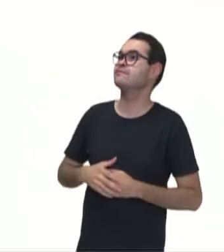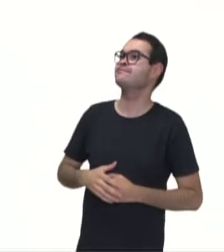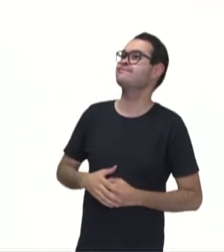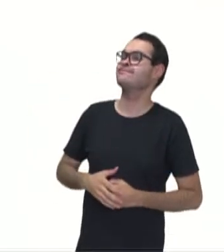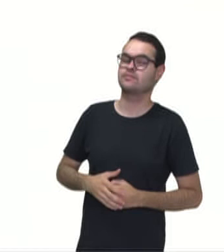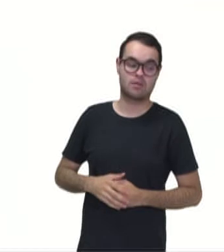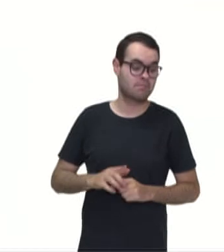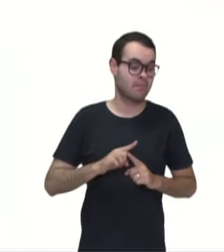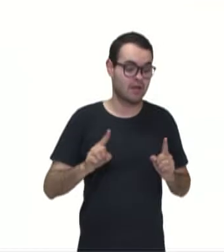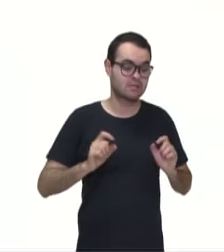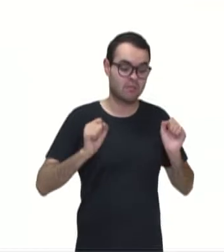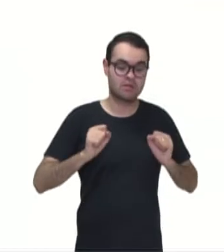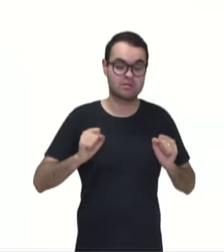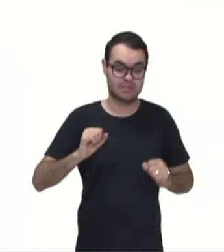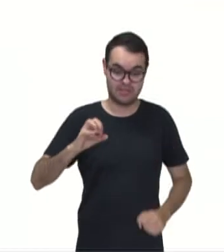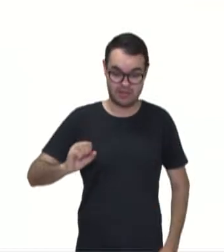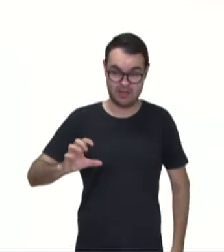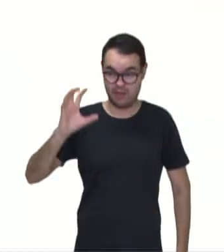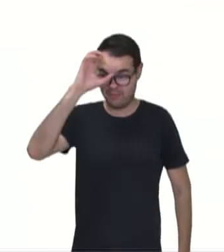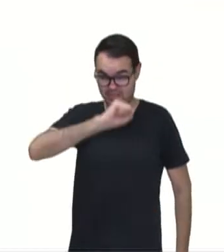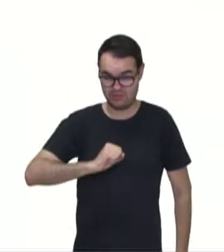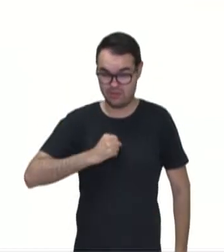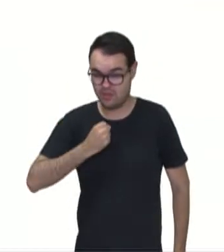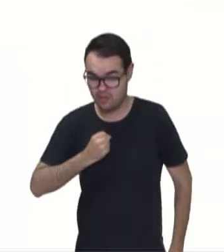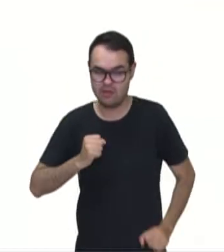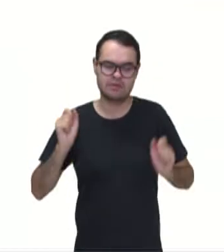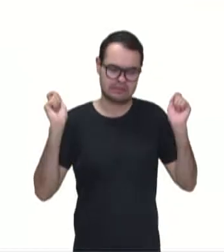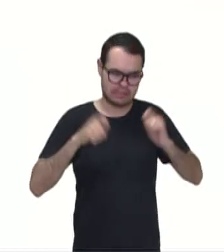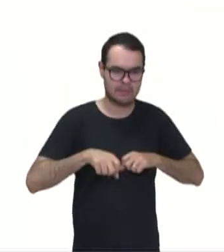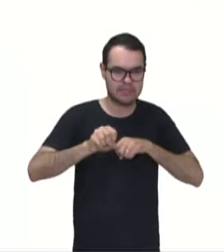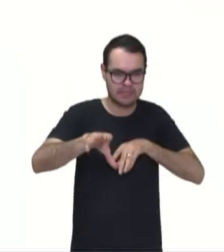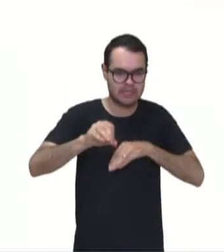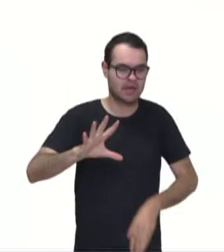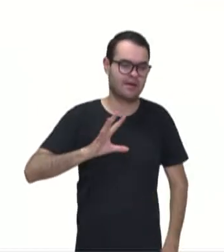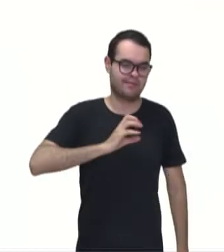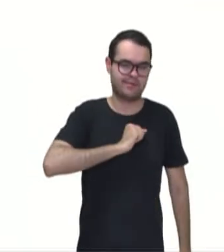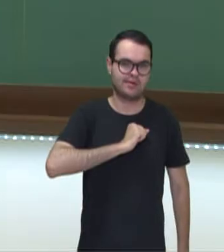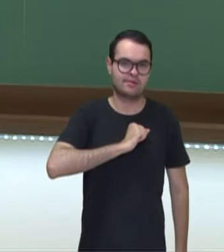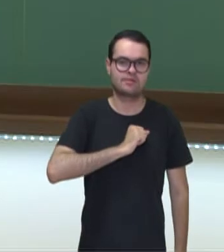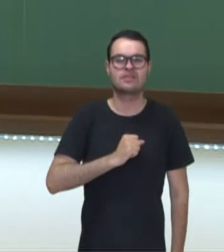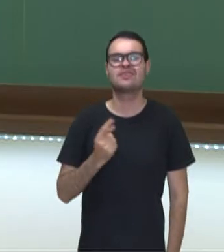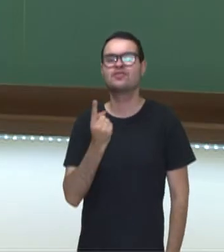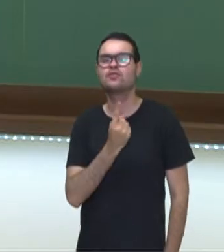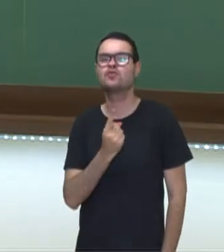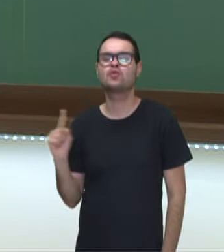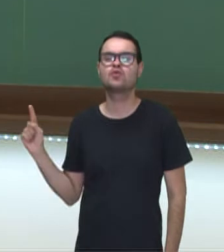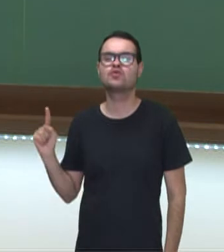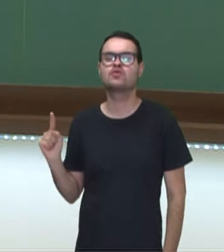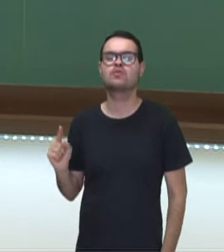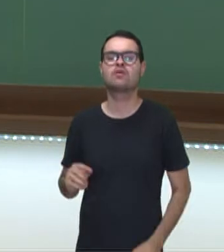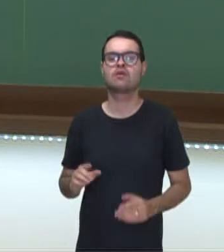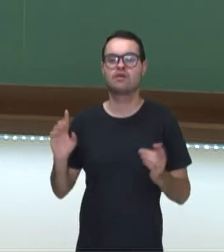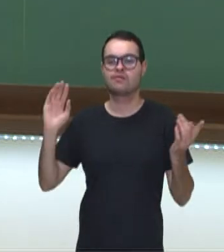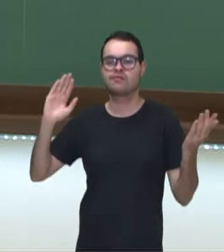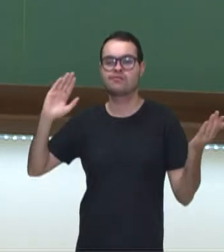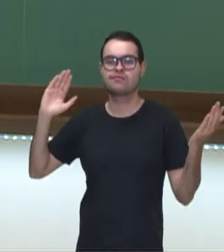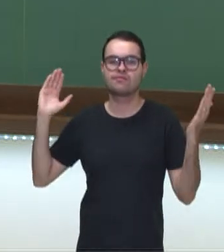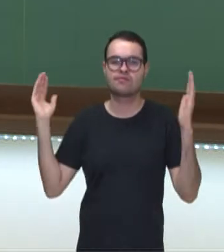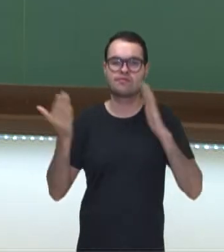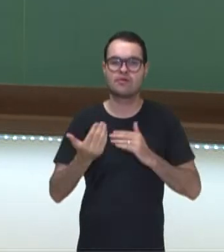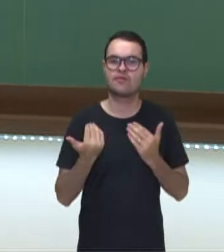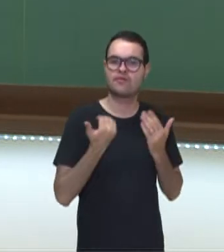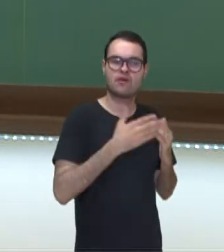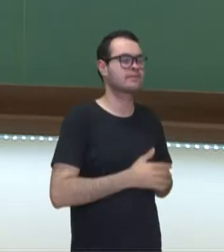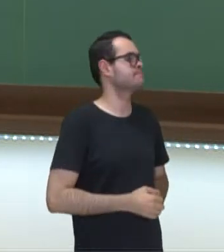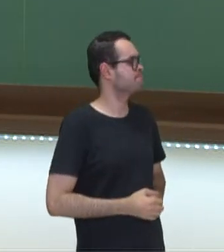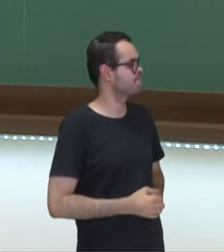ser ensinadas a amar. No último quadrinho, o nosso personagem principal se volta para fora